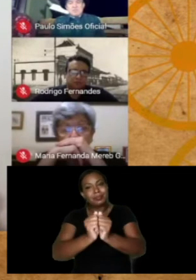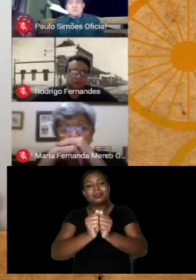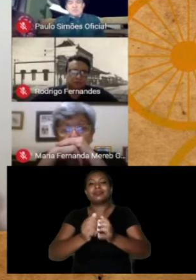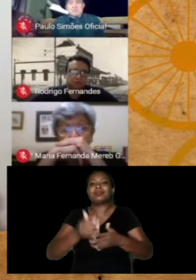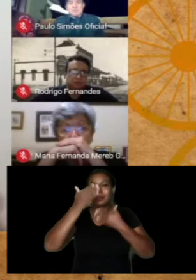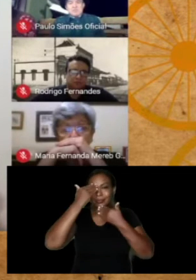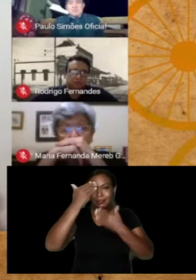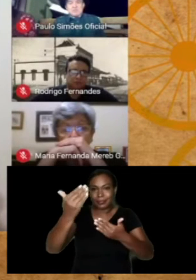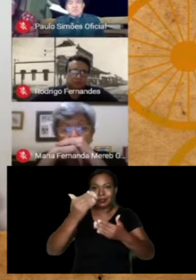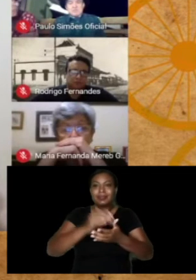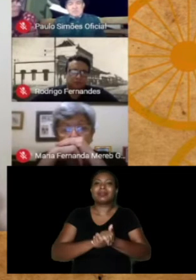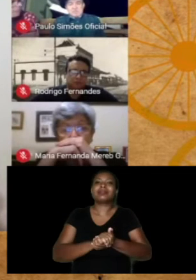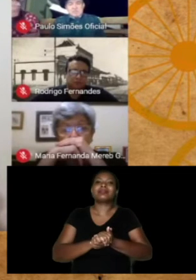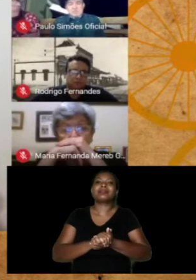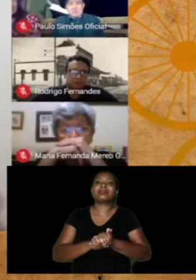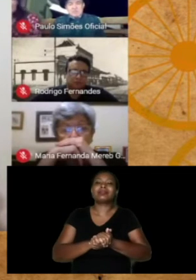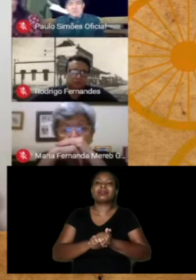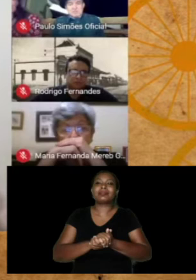Muito obrigado.